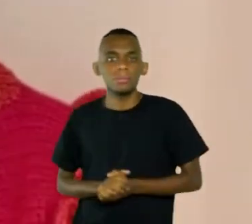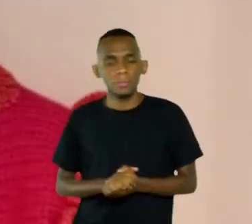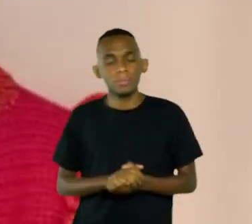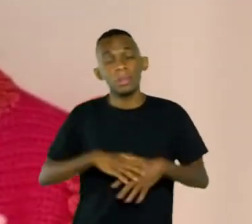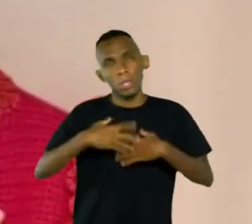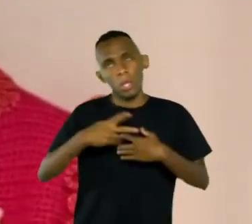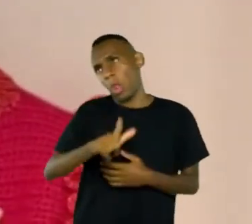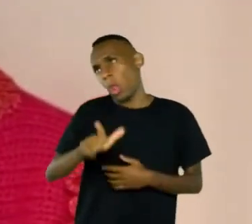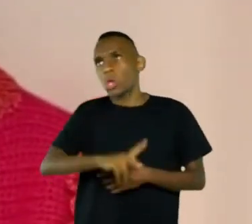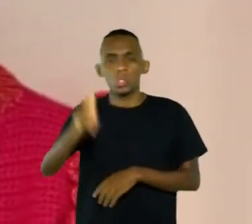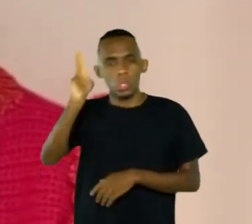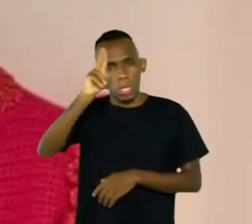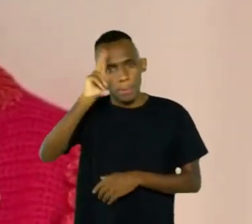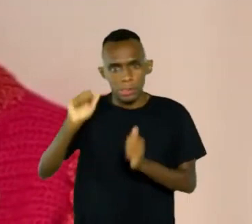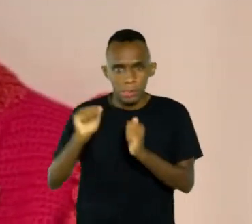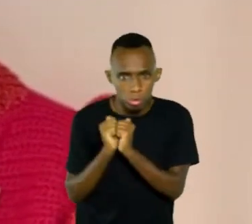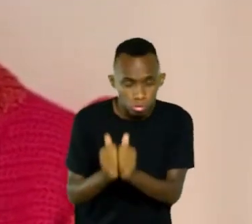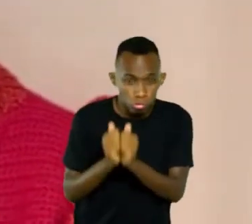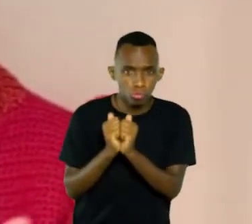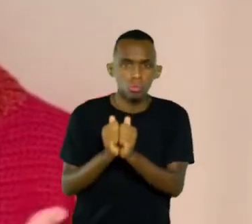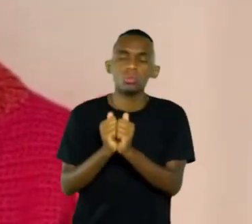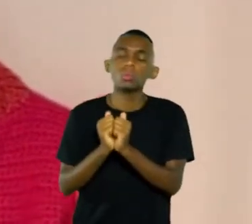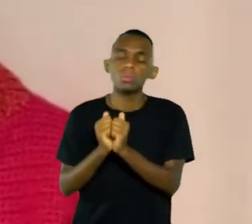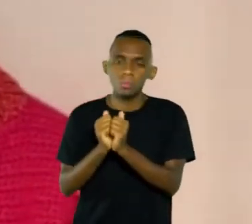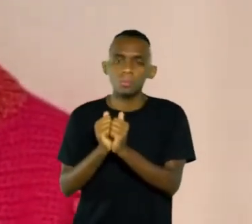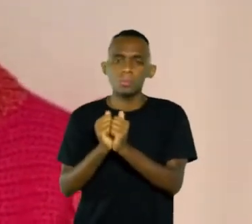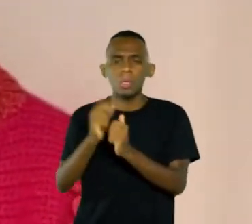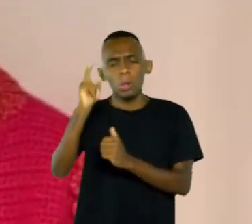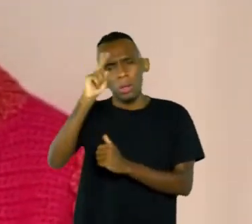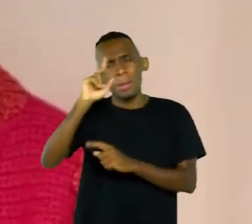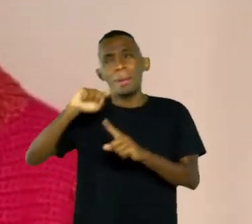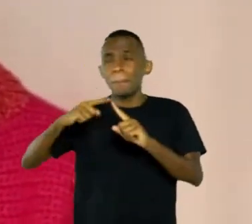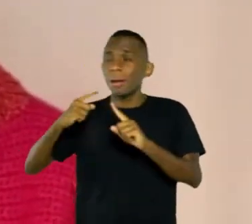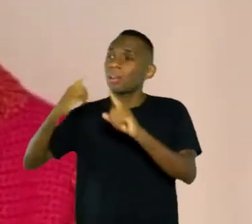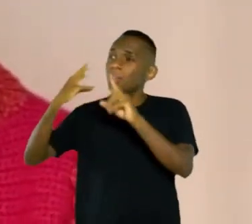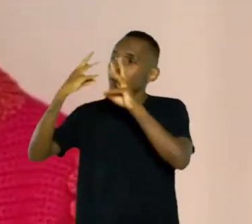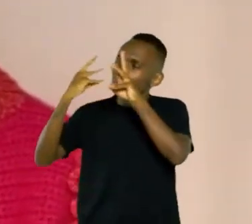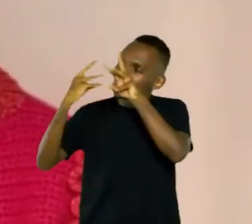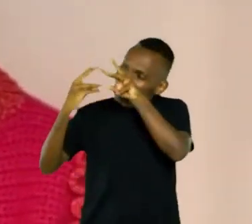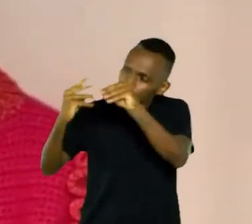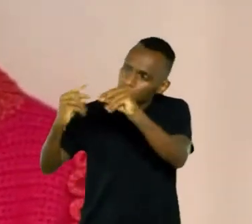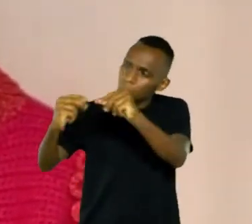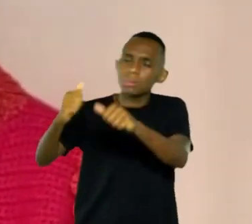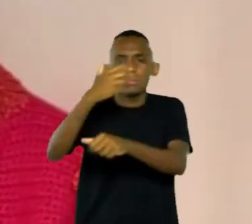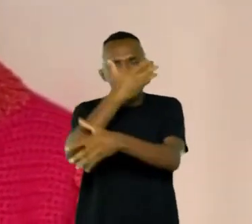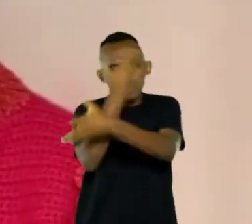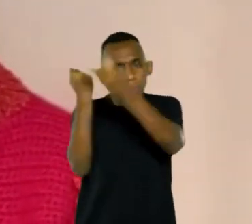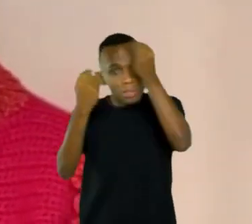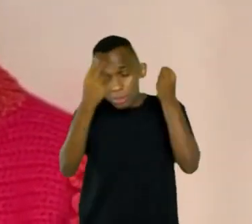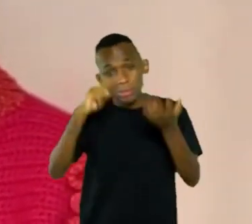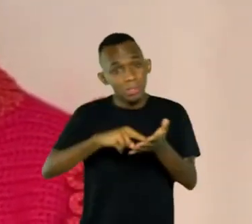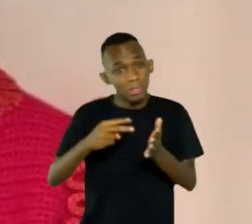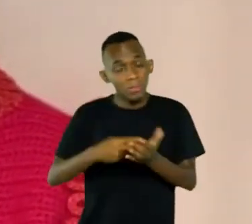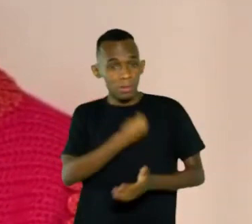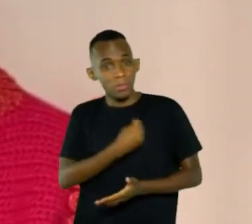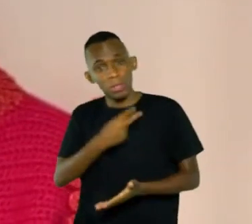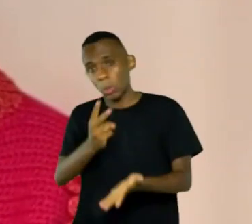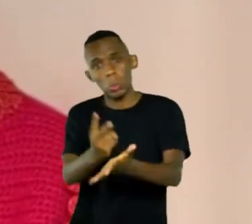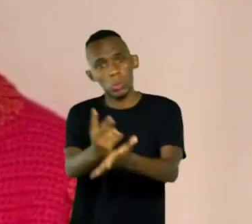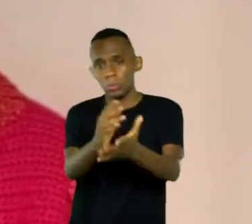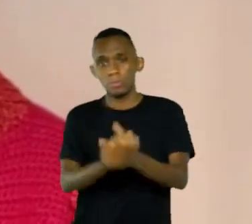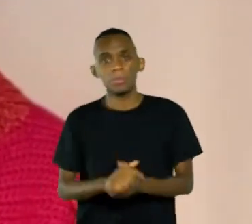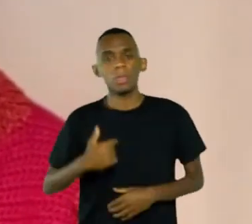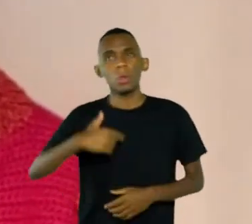se aproximam de novo, eu lembro, mas a gente vai se esquecendo, porque isso é uma questão de sobrevivência. Então eu pensava assim, eu